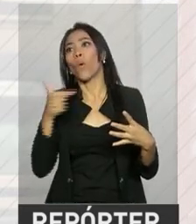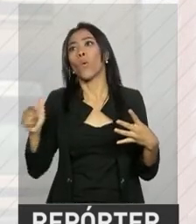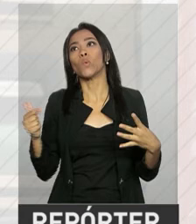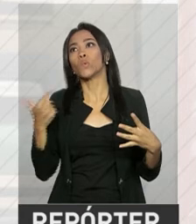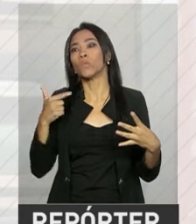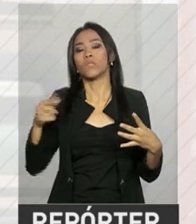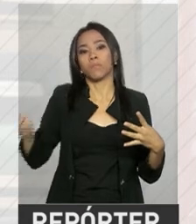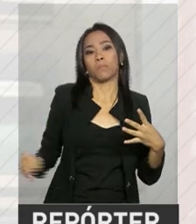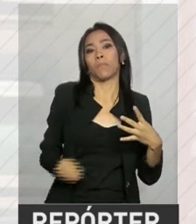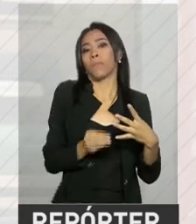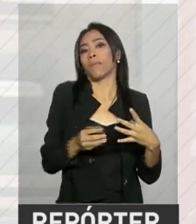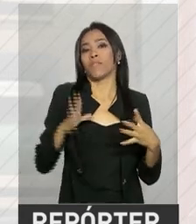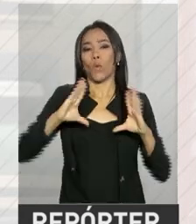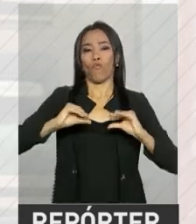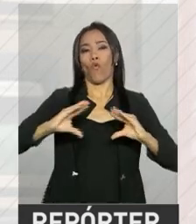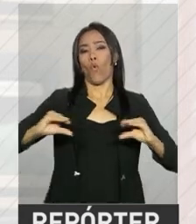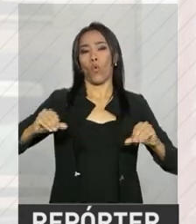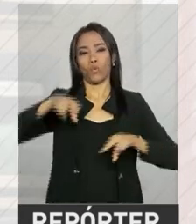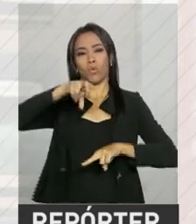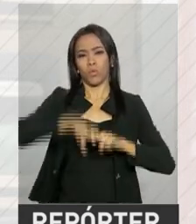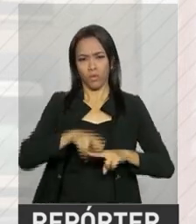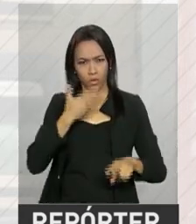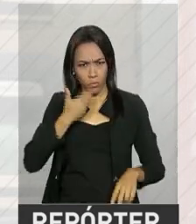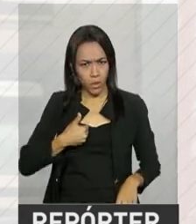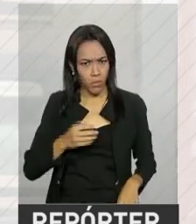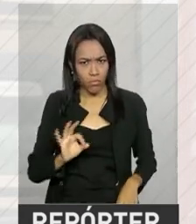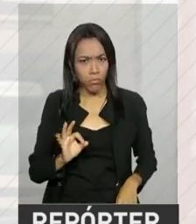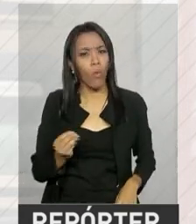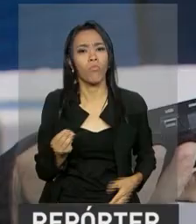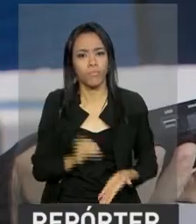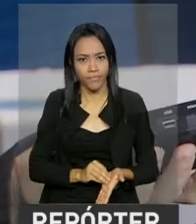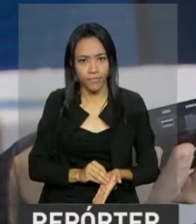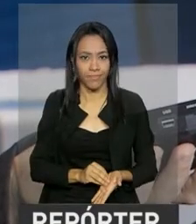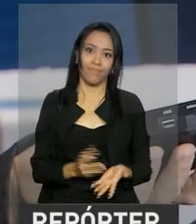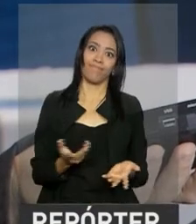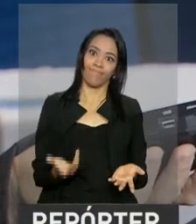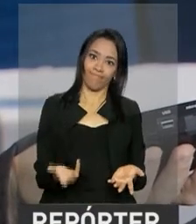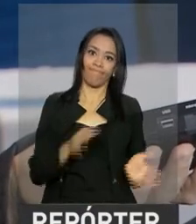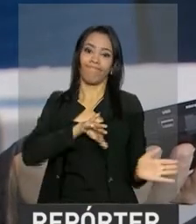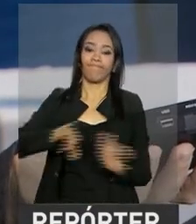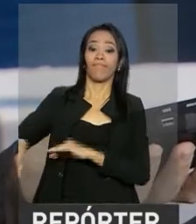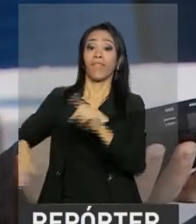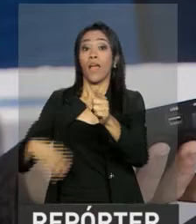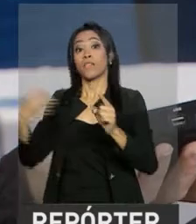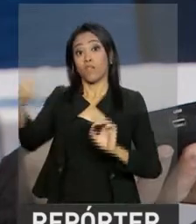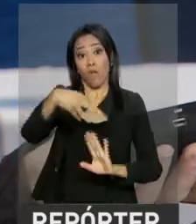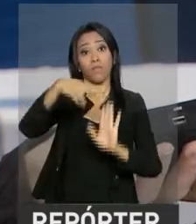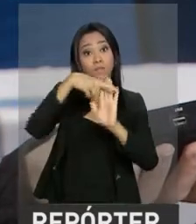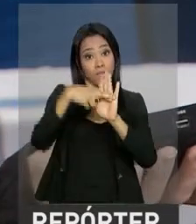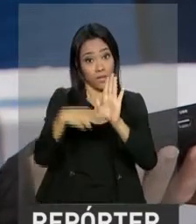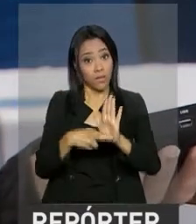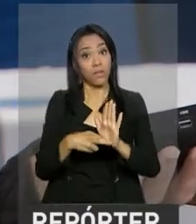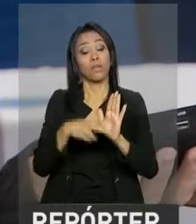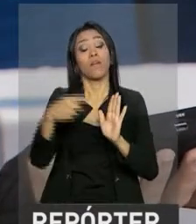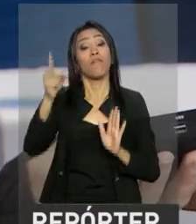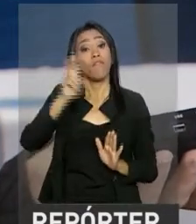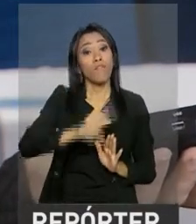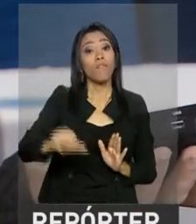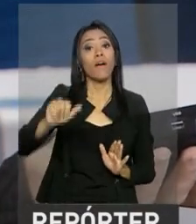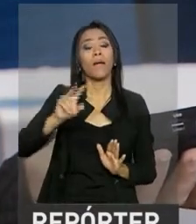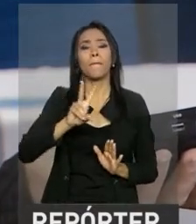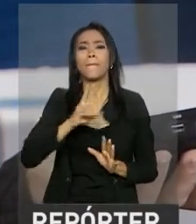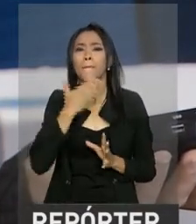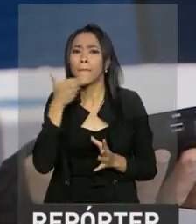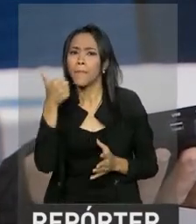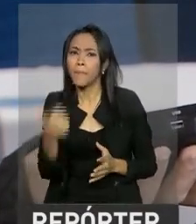extras como poltrona conforto sem a solicitação do consumidor nós acreditamos que essas regras elas visam e eles vão trazer maior pacificação